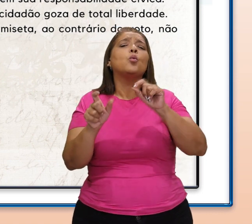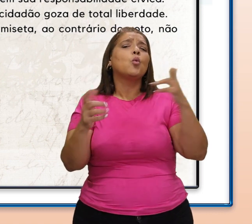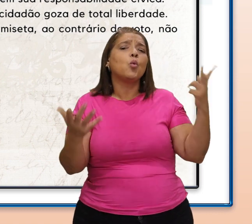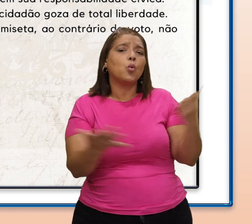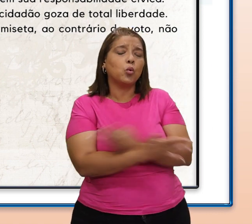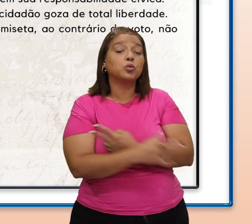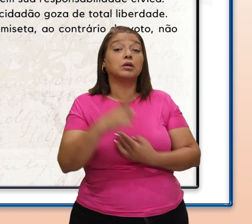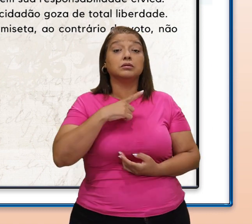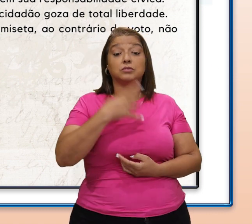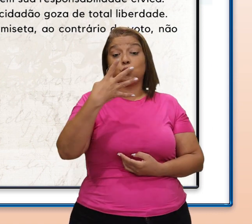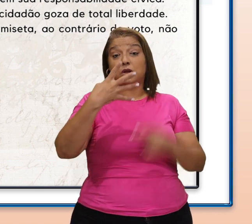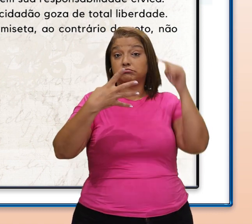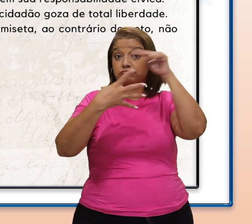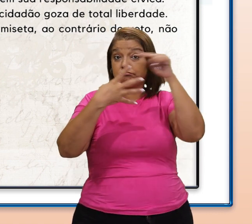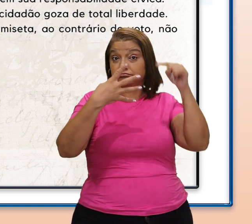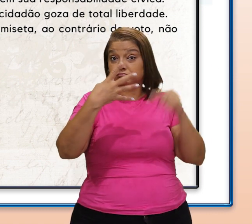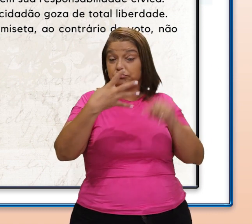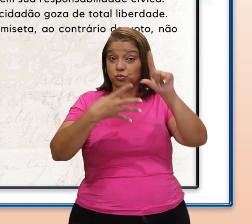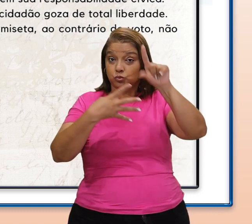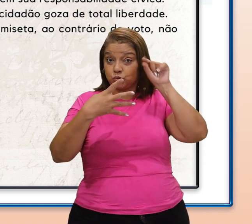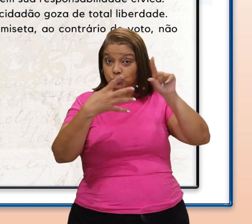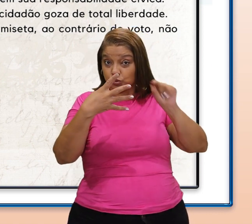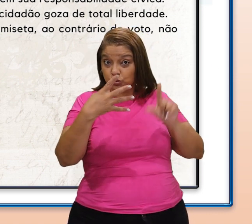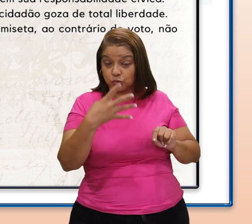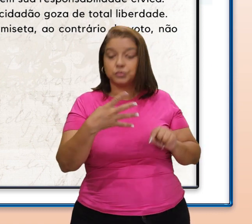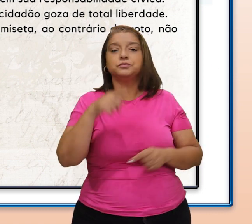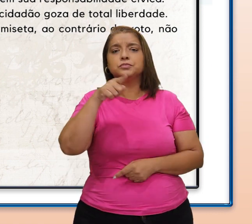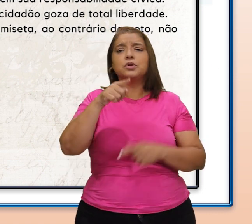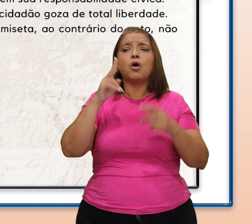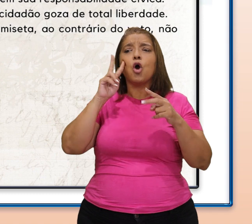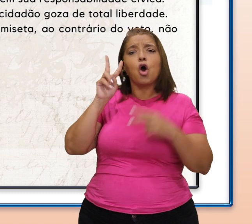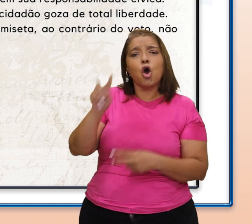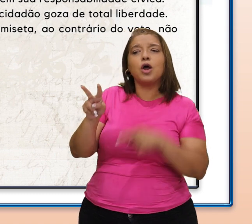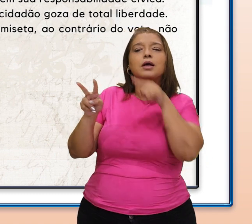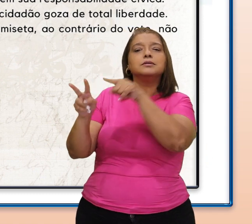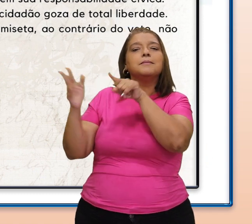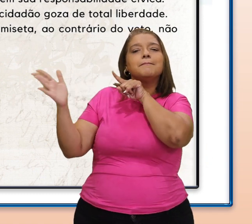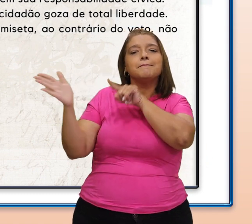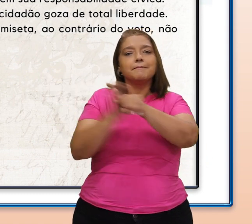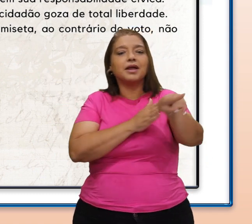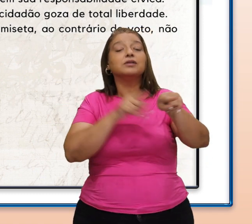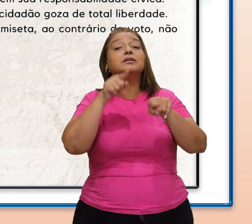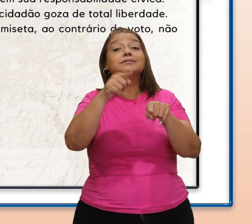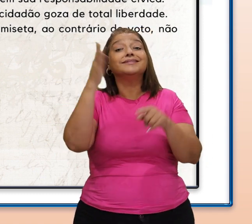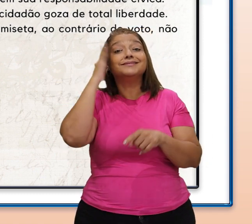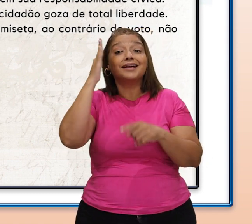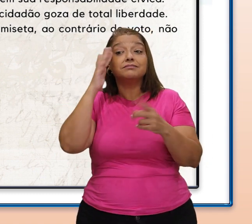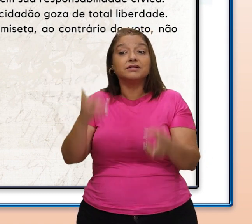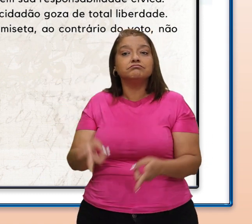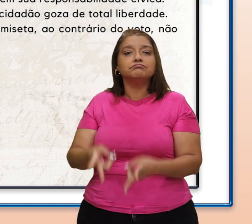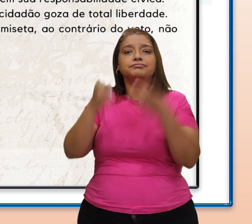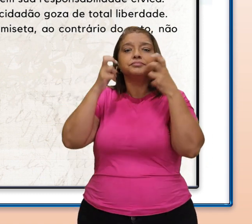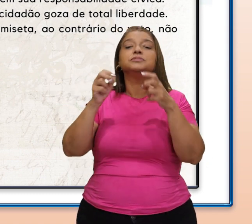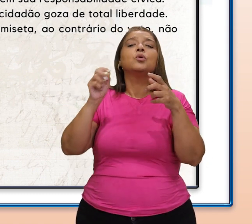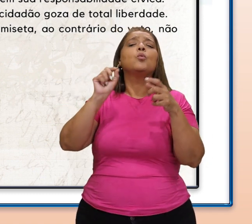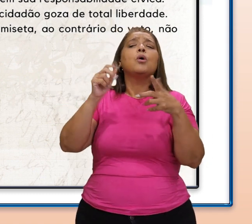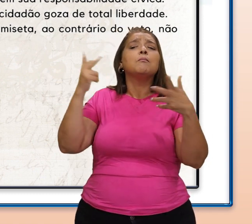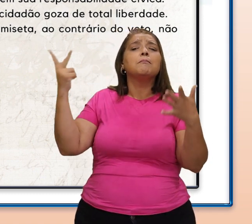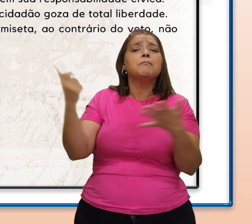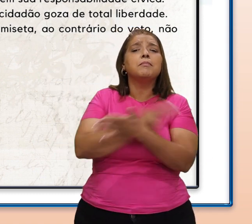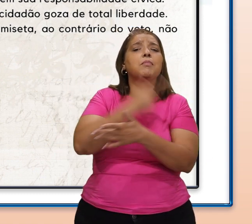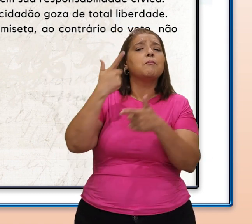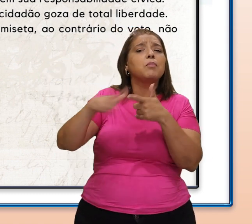foi o fato? Temos aqui 4 possibilidades. Observe que a questão pede para identificarmos